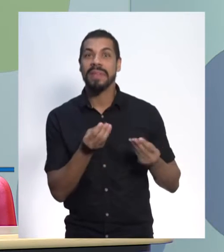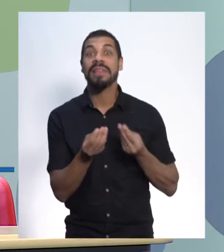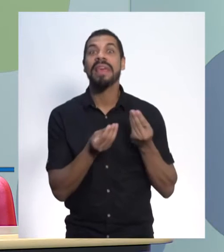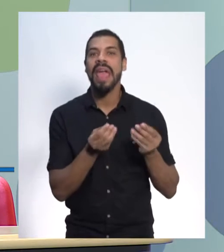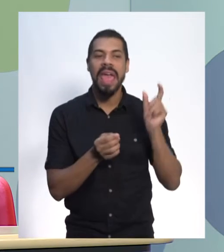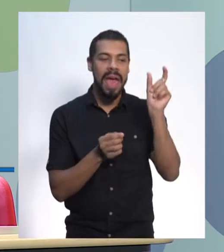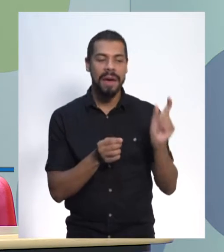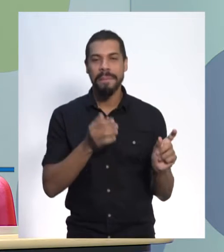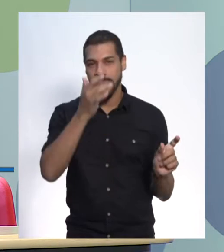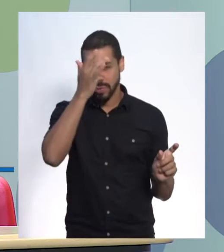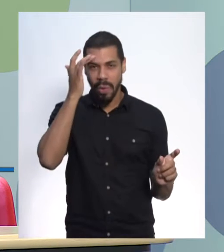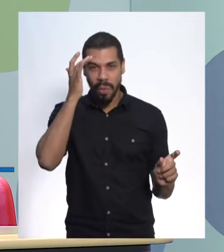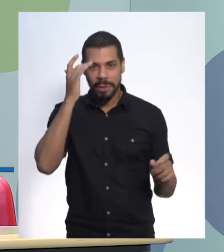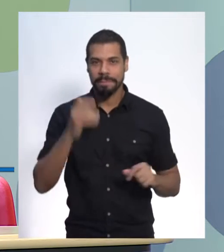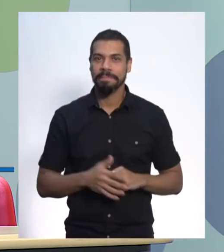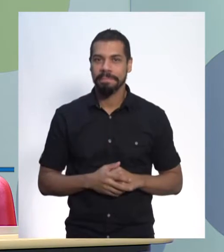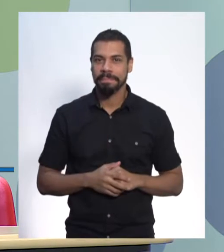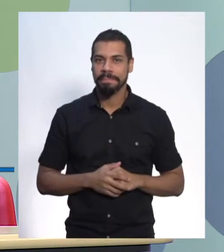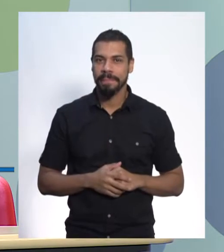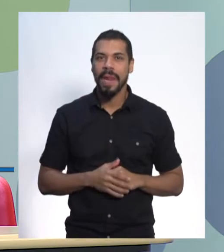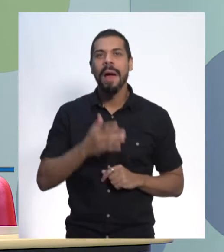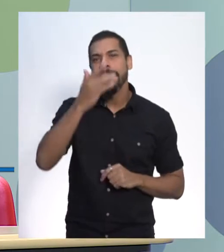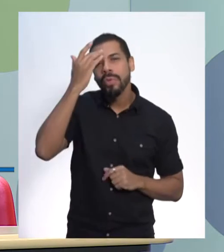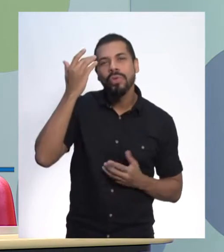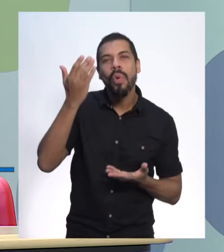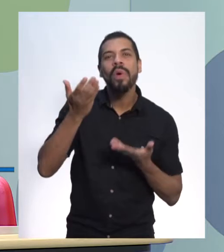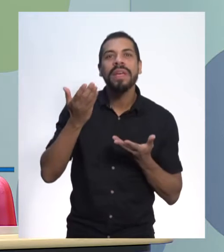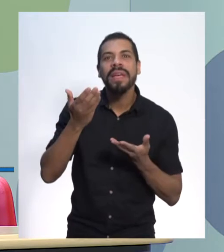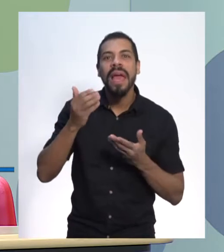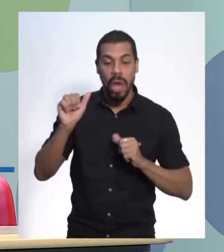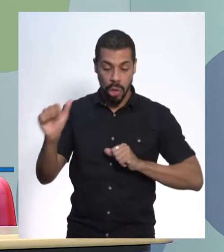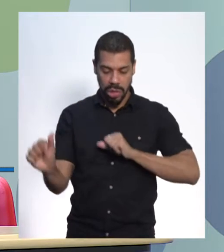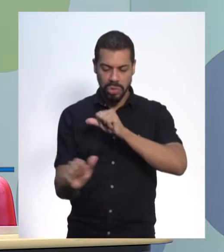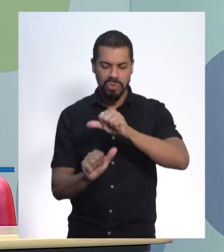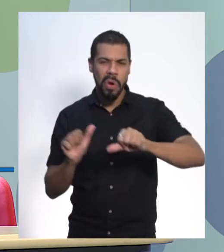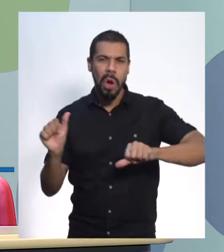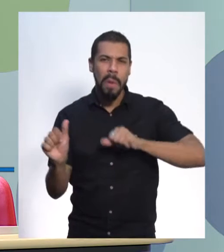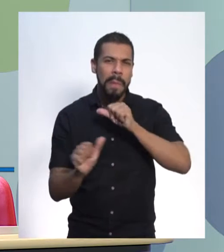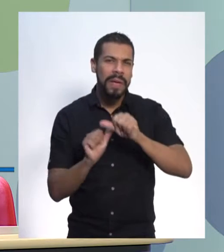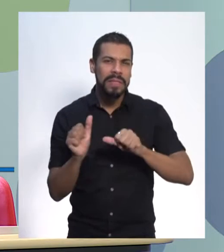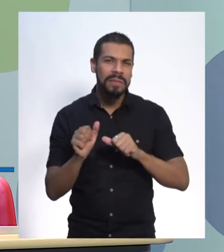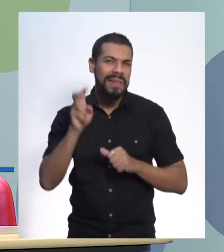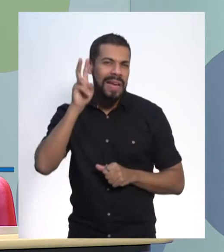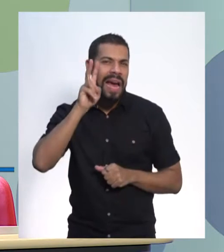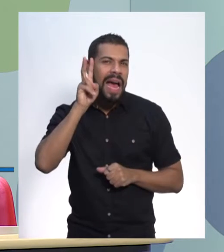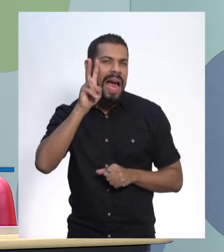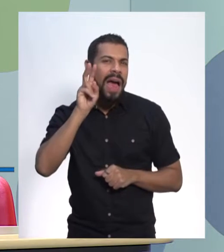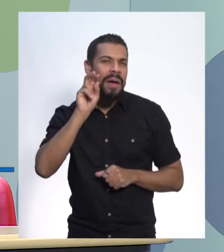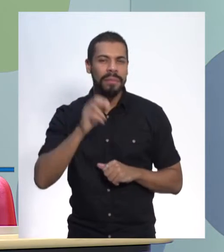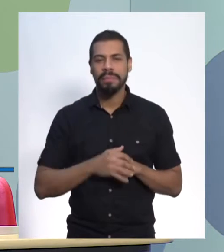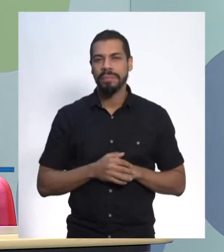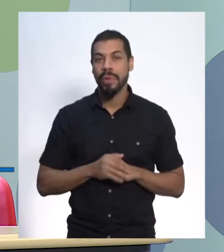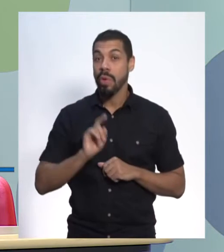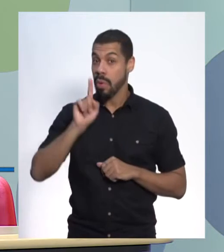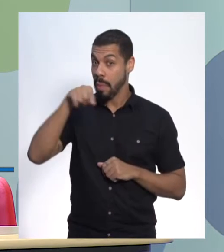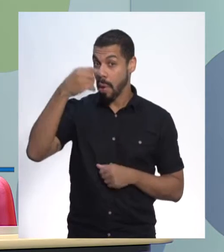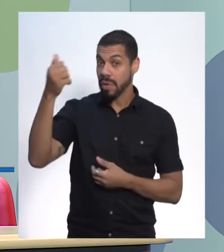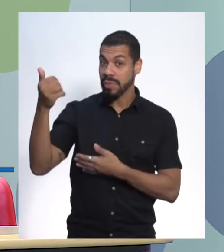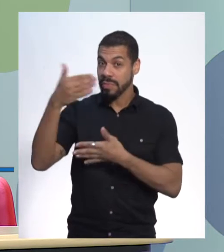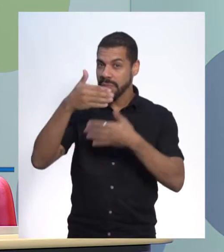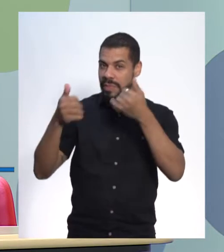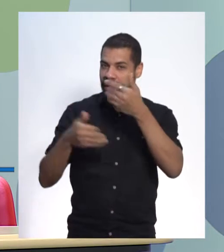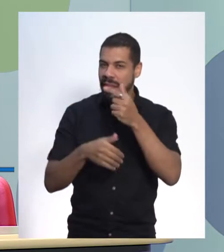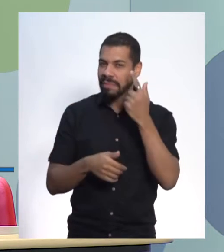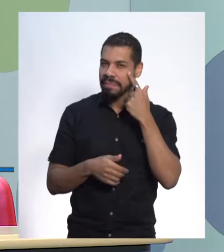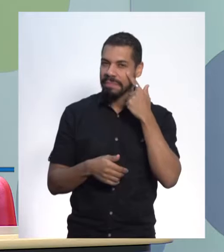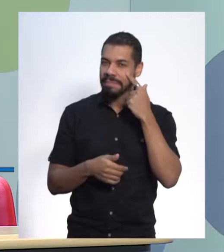comum? Alguém que inicia sua jornada buscando uma transformação. Será que tem alguém que lembra isso? O próximo slide realmente é um